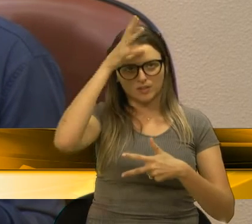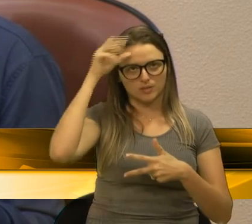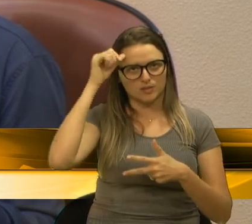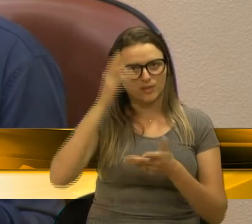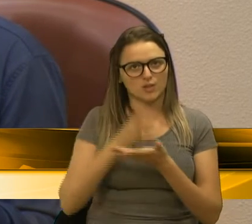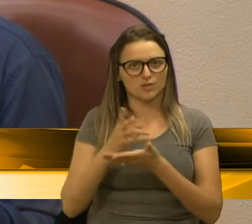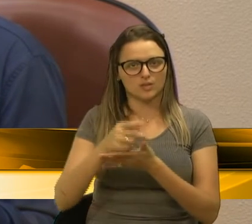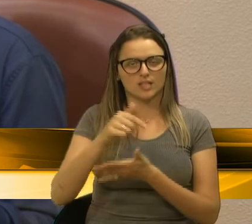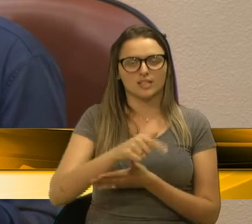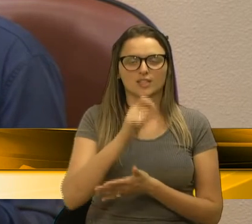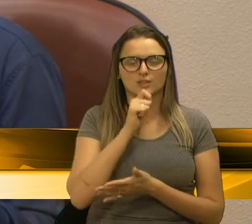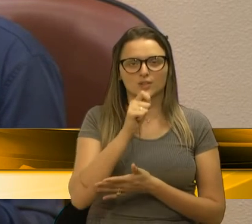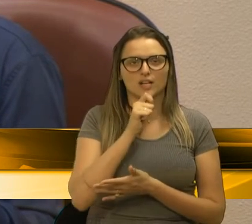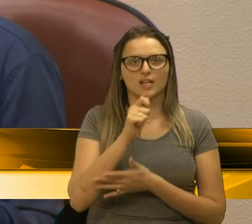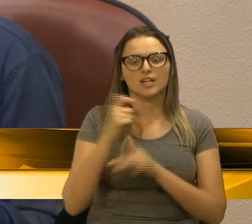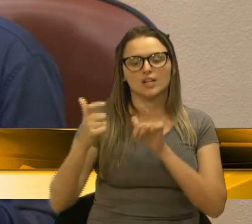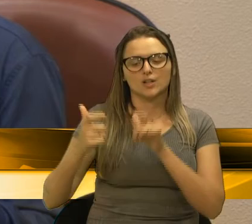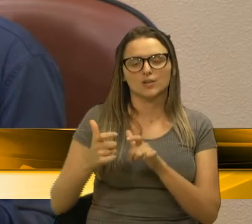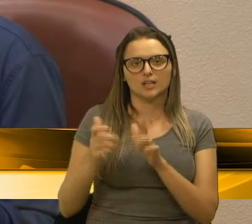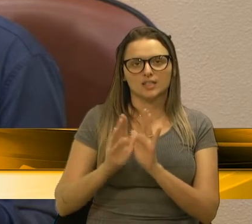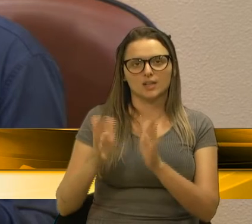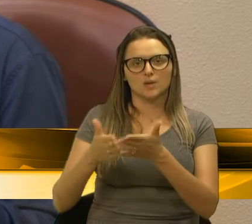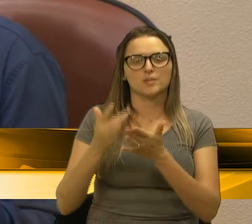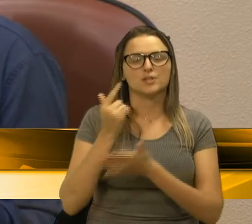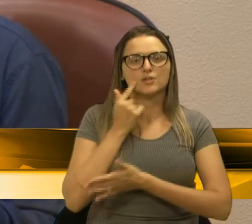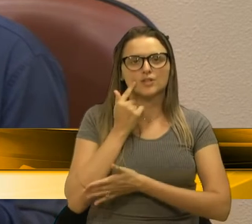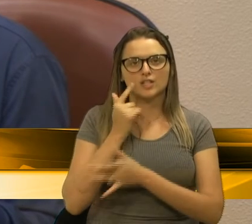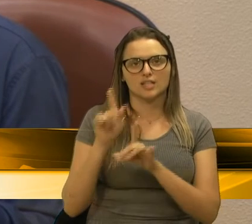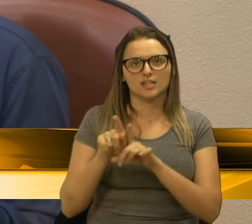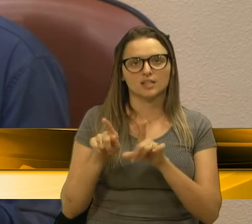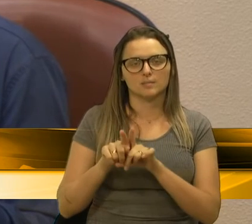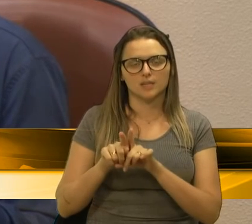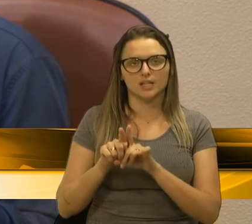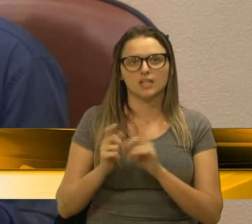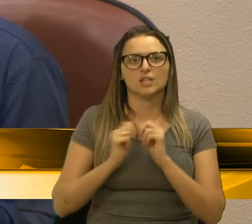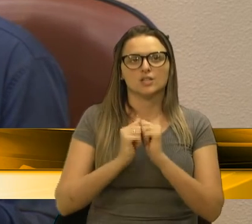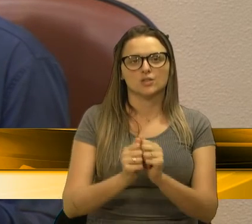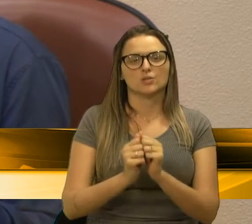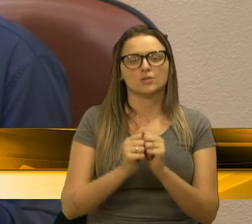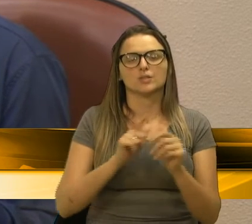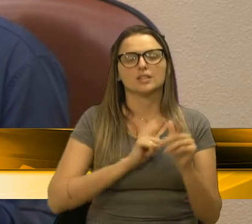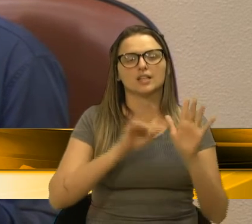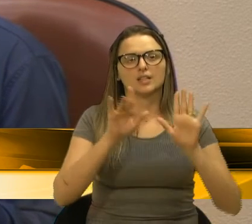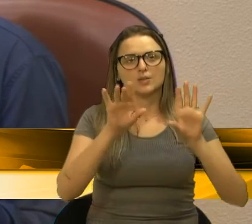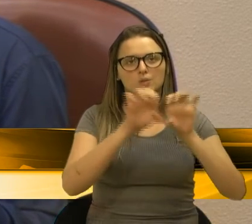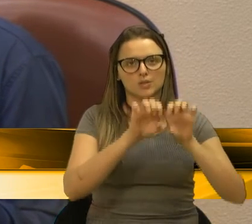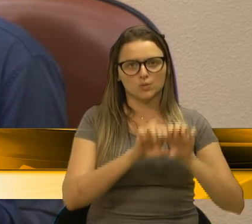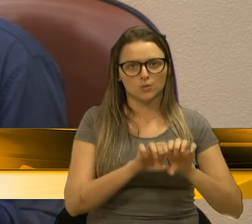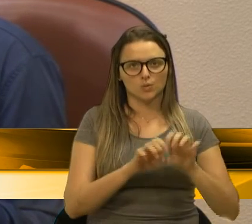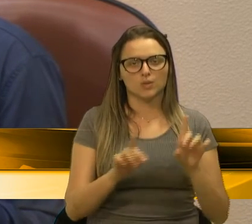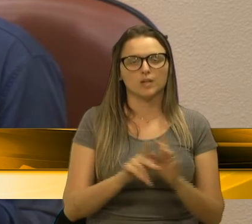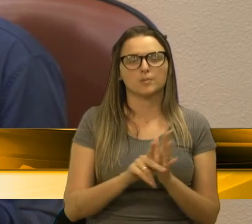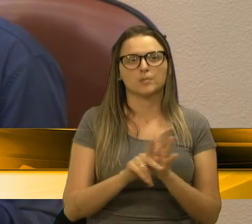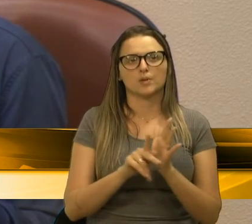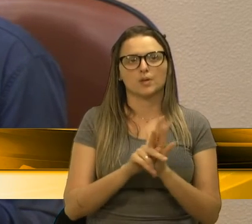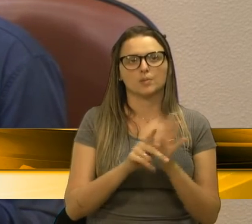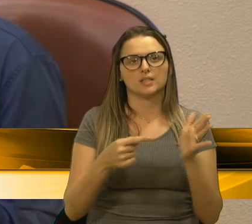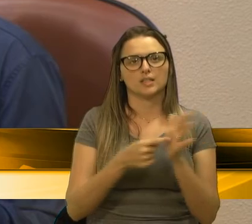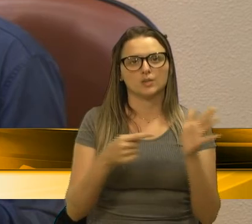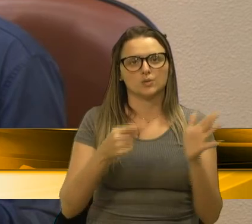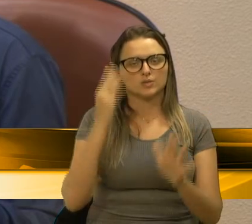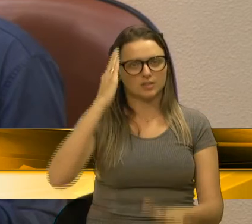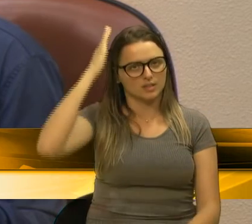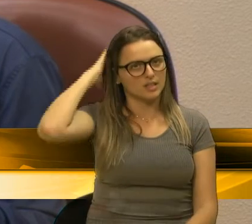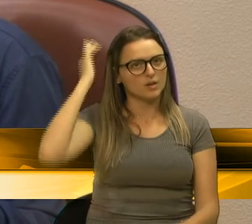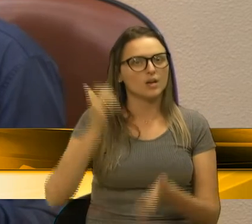hoje nessa sala das comissões vereadoras de NPTF na sede do Legislativo de Caxias do Sul à fase de instrução coitiva do denunciado. Prefeito Daniel